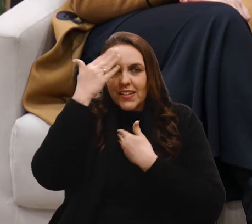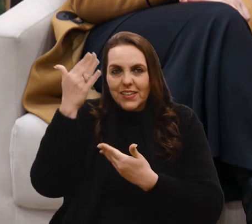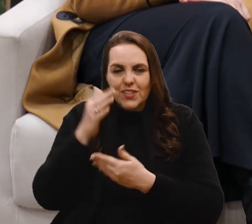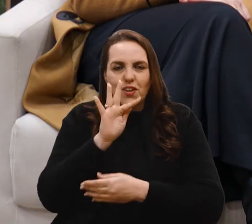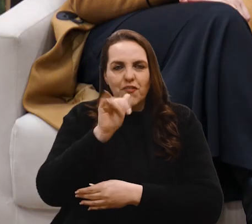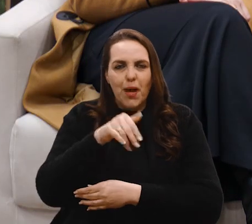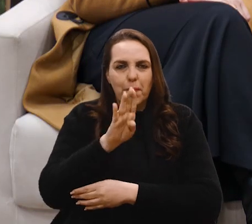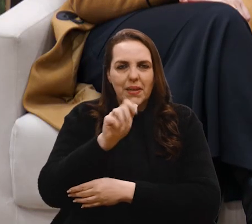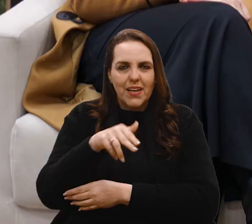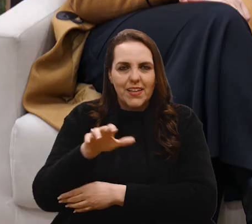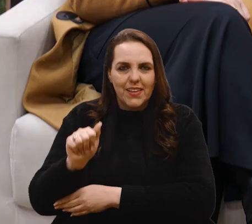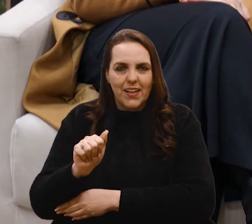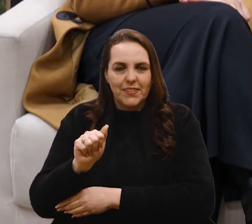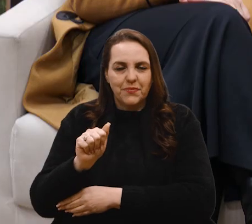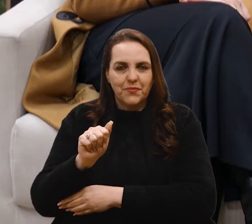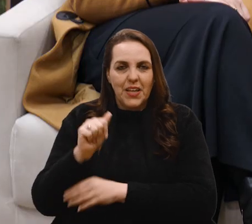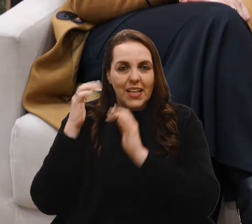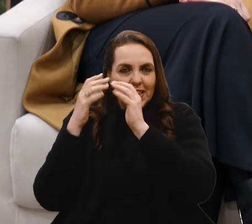Fabiana Fontana,